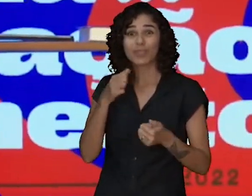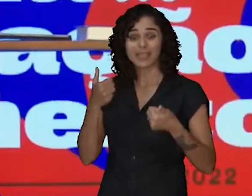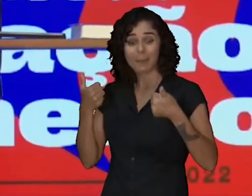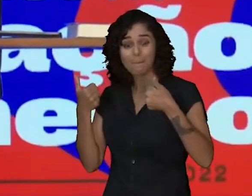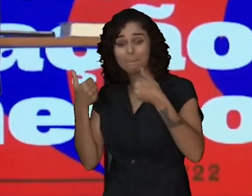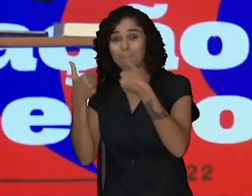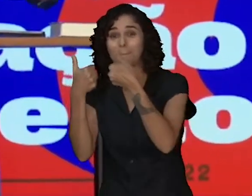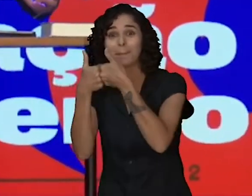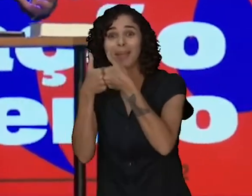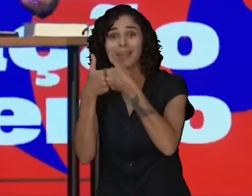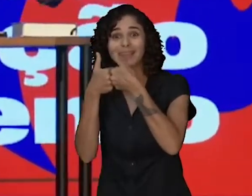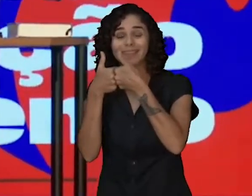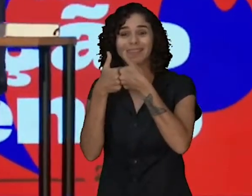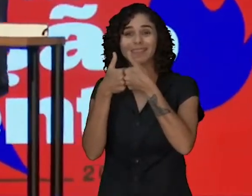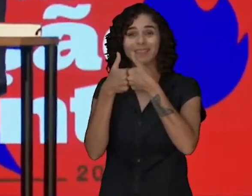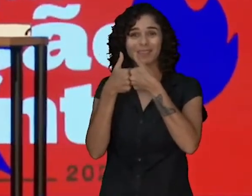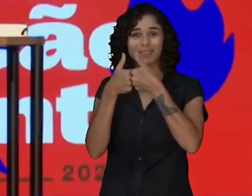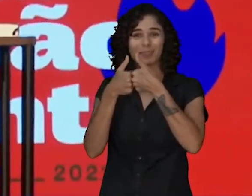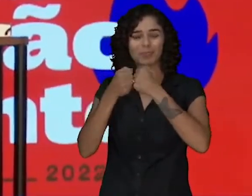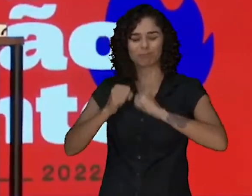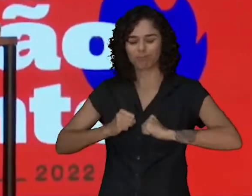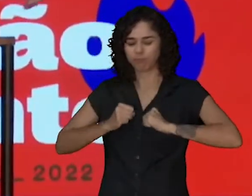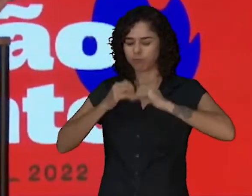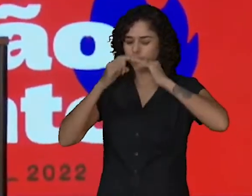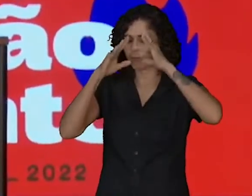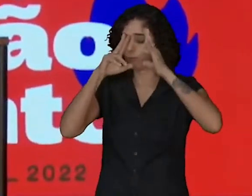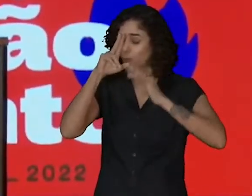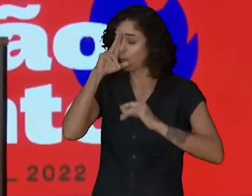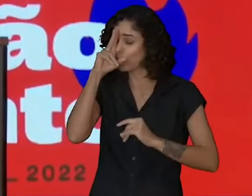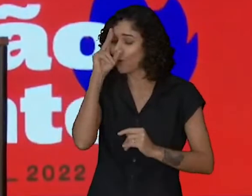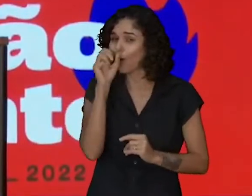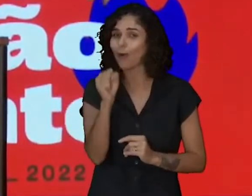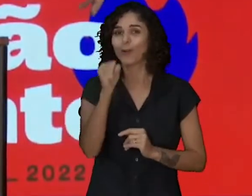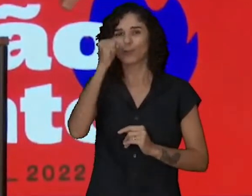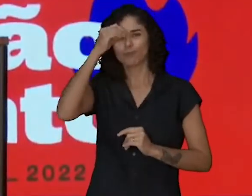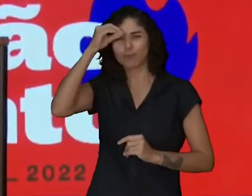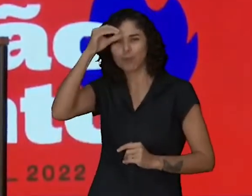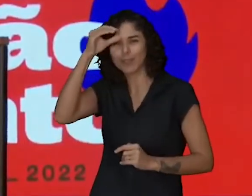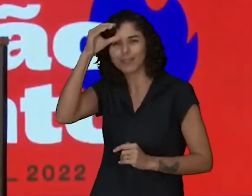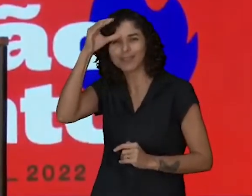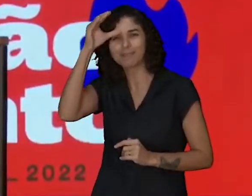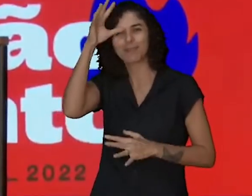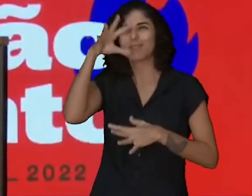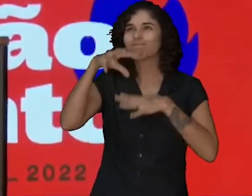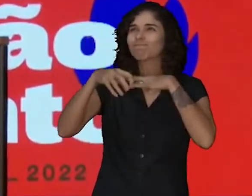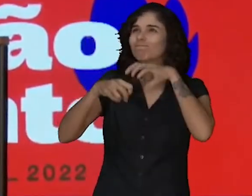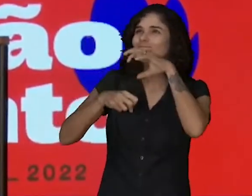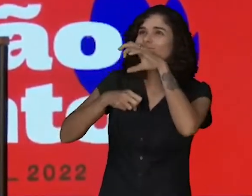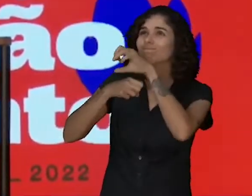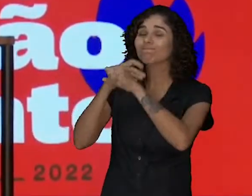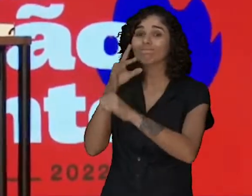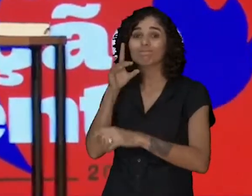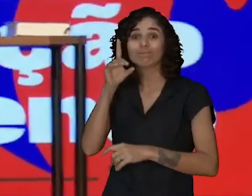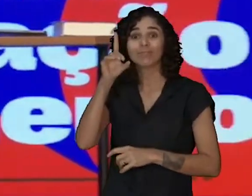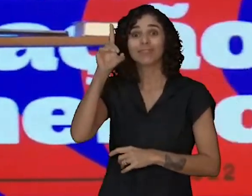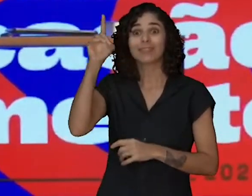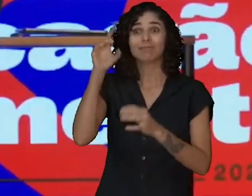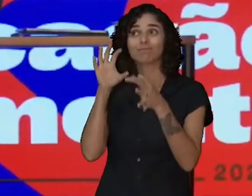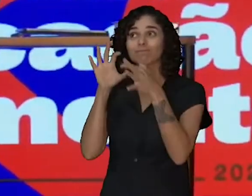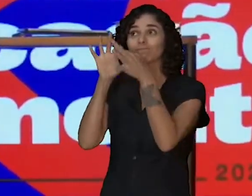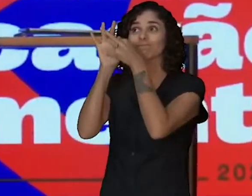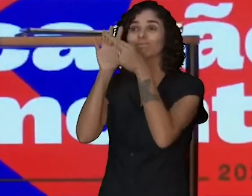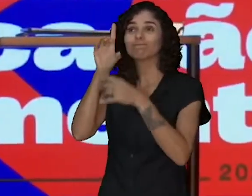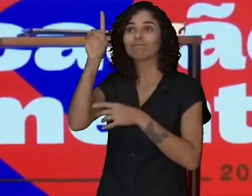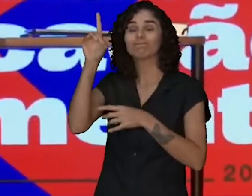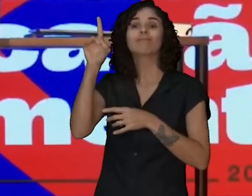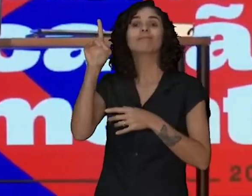mais alimentado, mais forte, com mais poder, com mais autoridade. Mas daí surgem novos